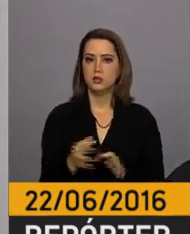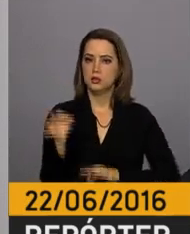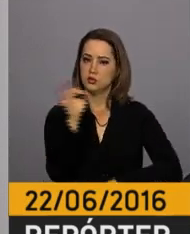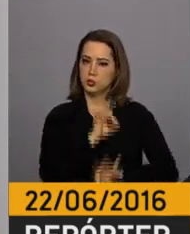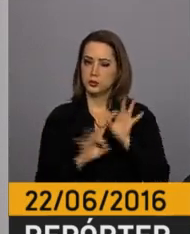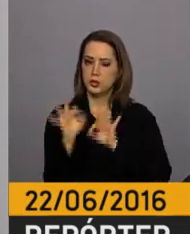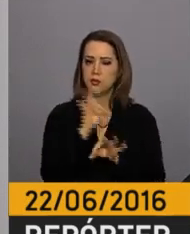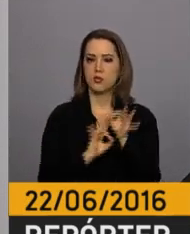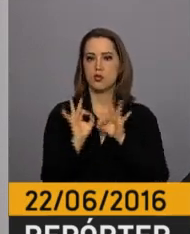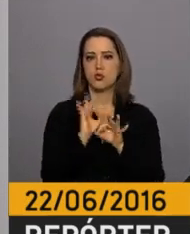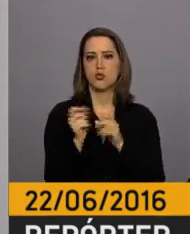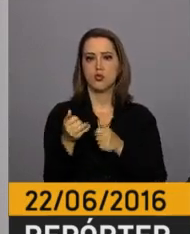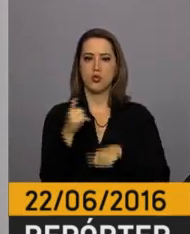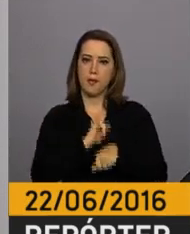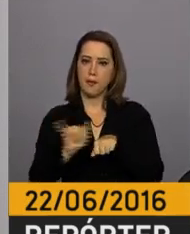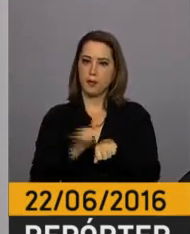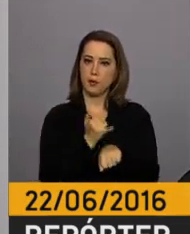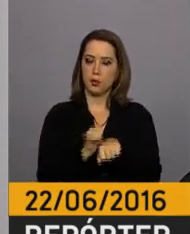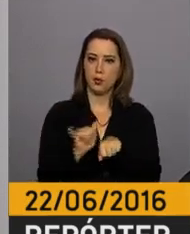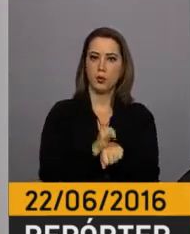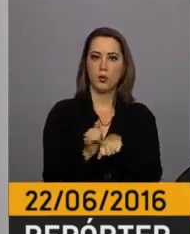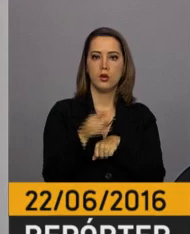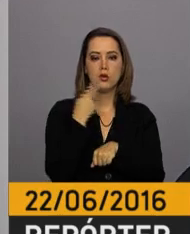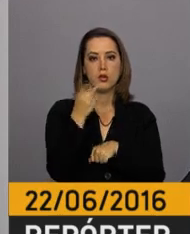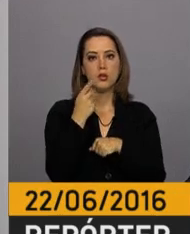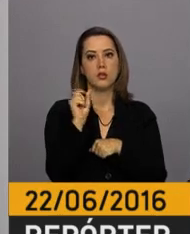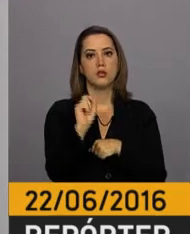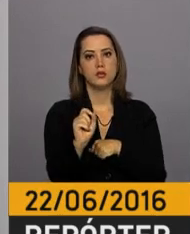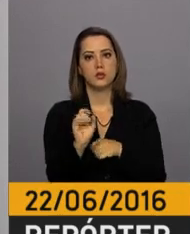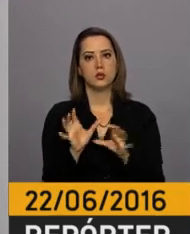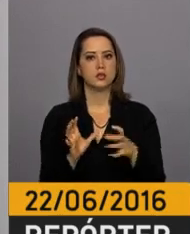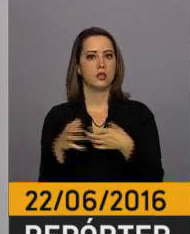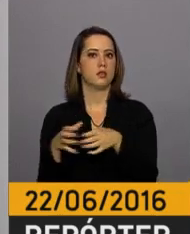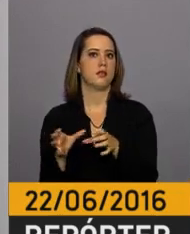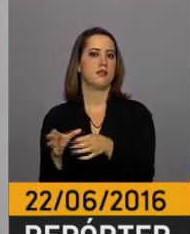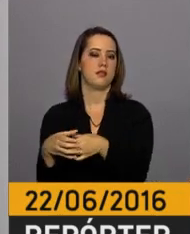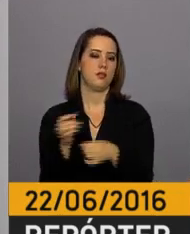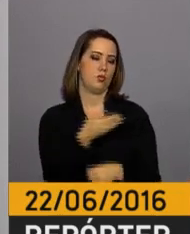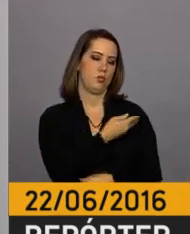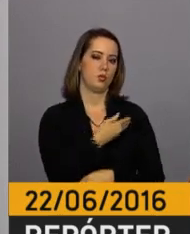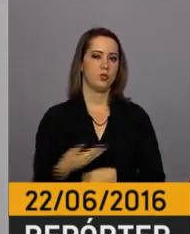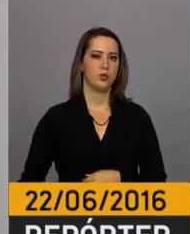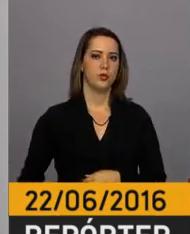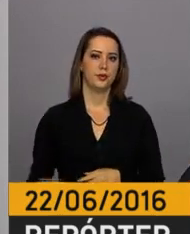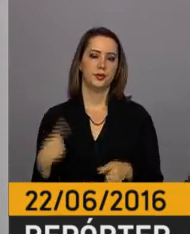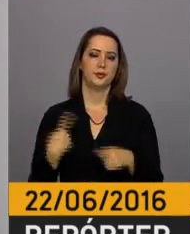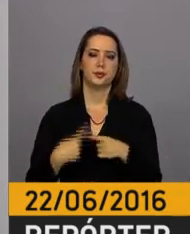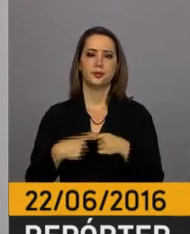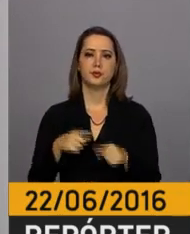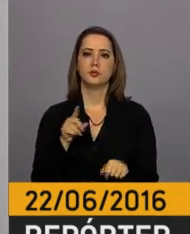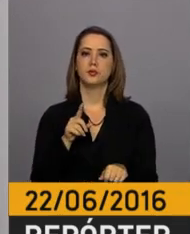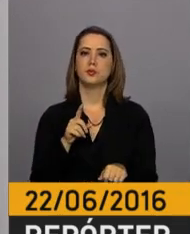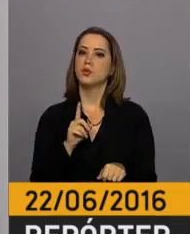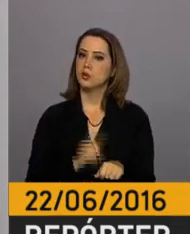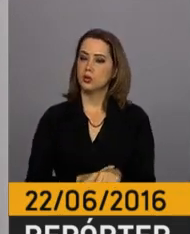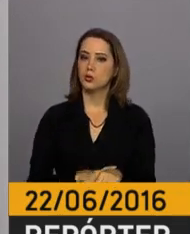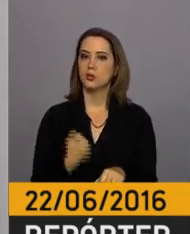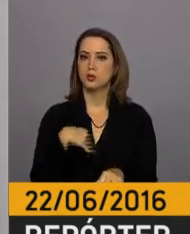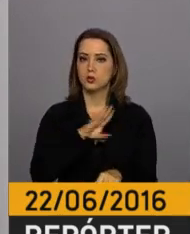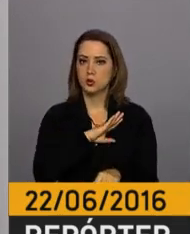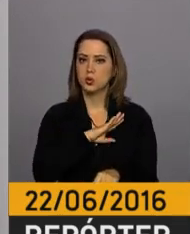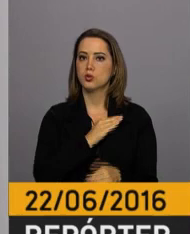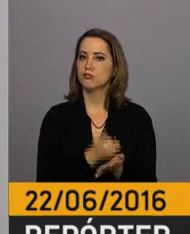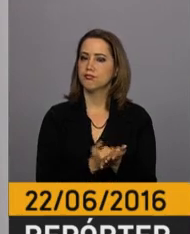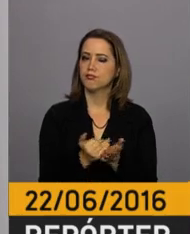eh fala-se na ocde de centros de governo pois no momento em que nós aqui começarmos Senador Romero